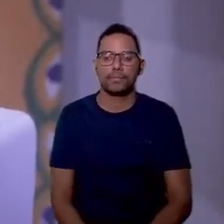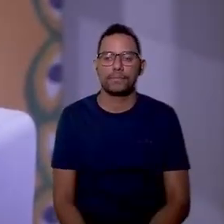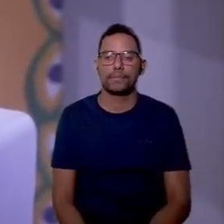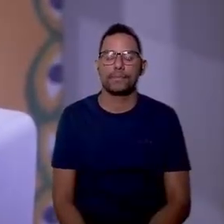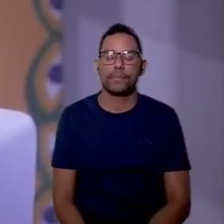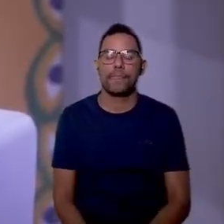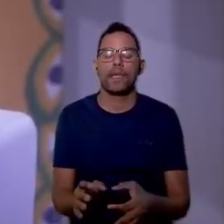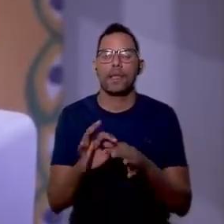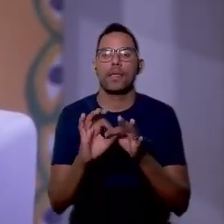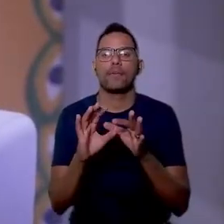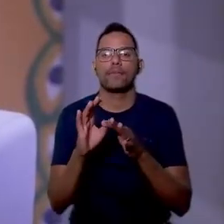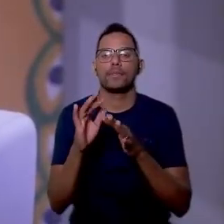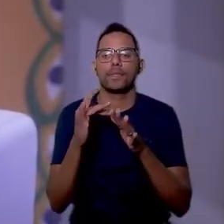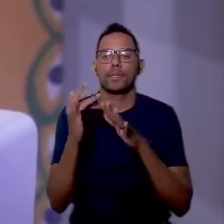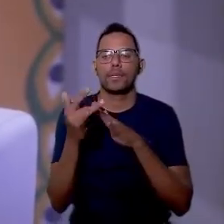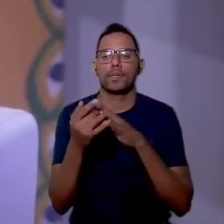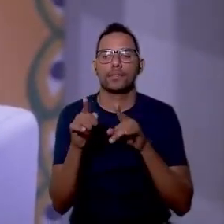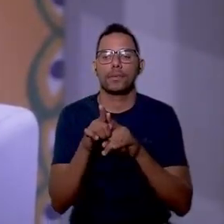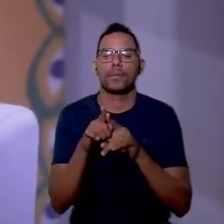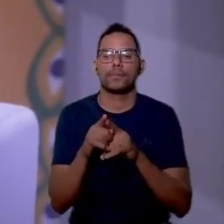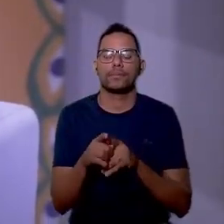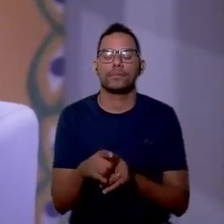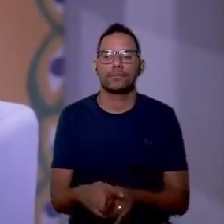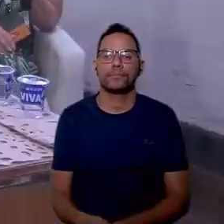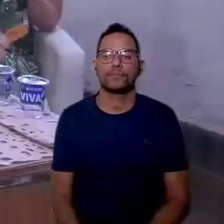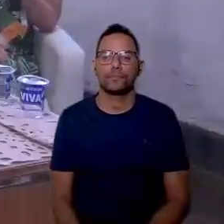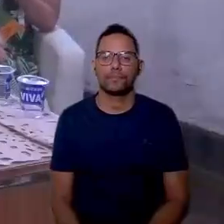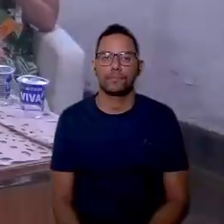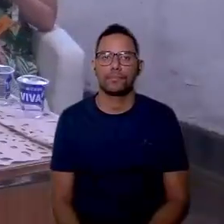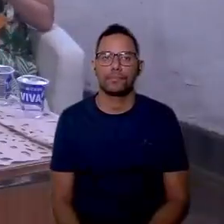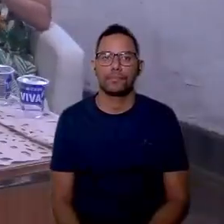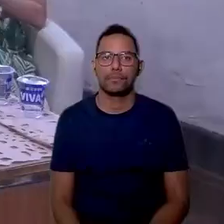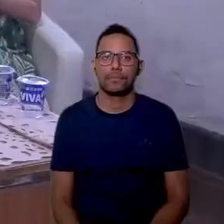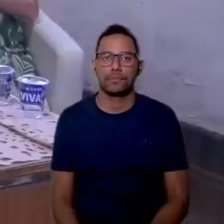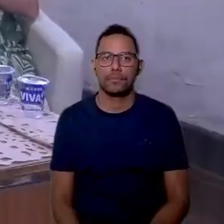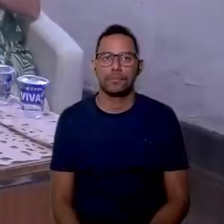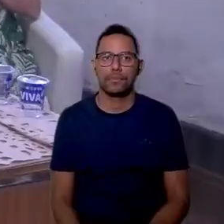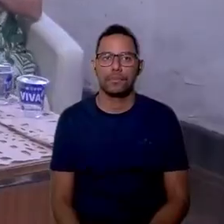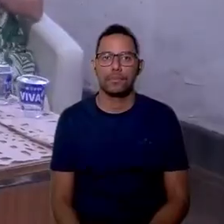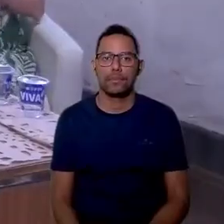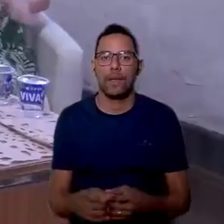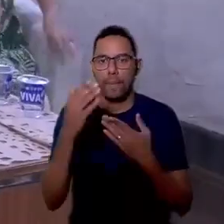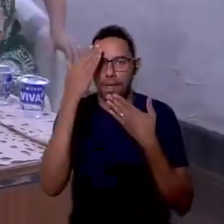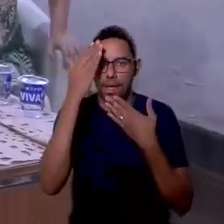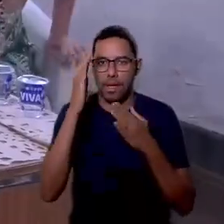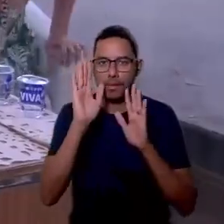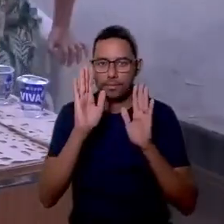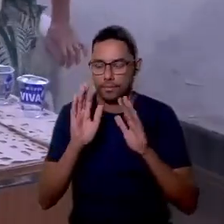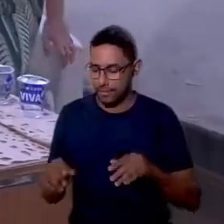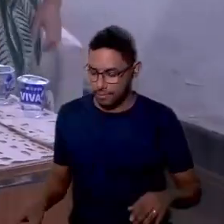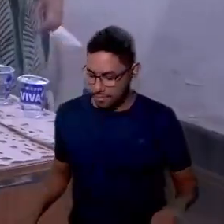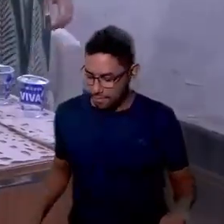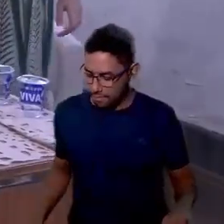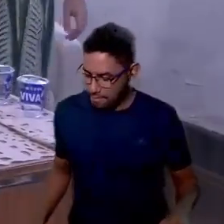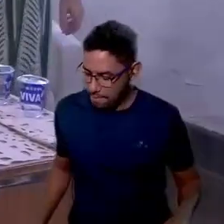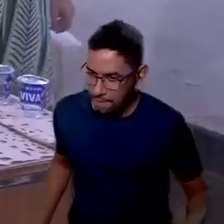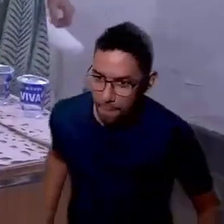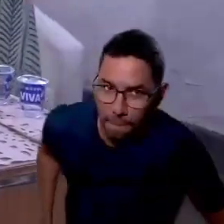mas vai estar disponível online para todo mundo muito em breve. Muito obrigado, pessoal. Obrigada, gente.